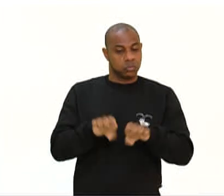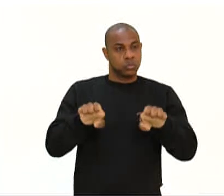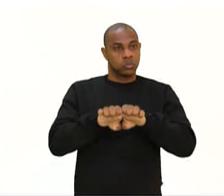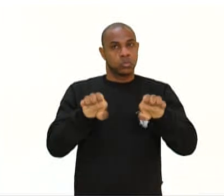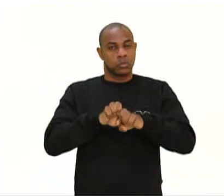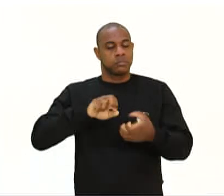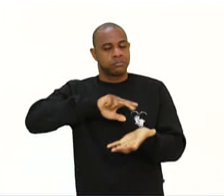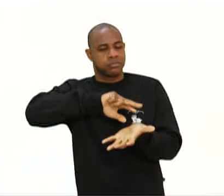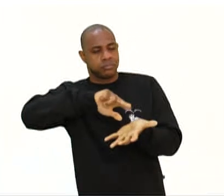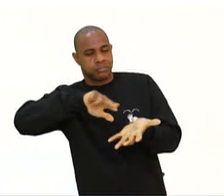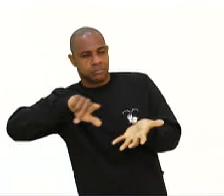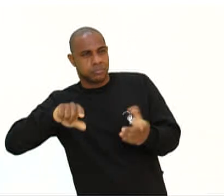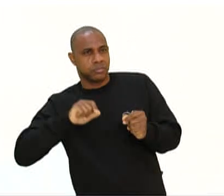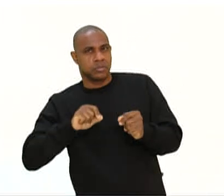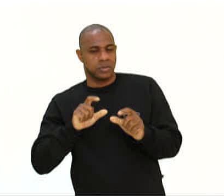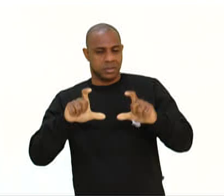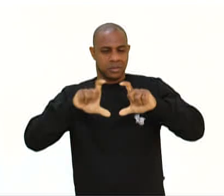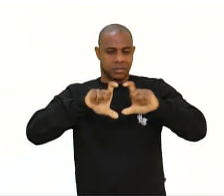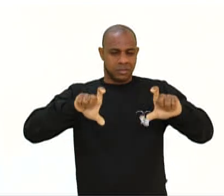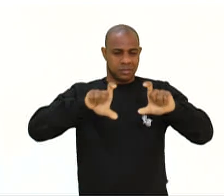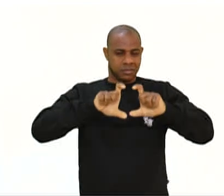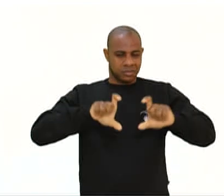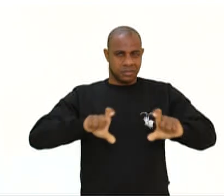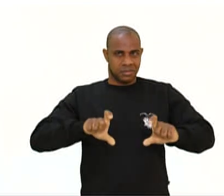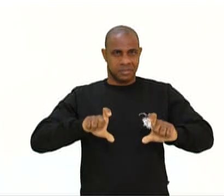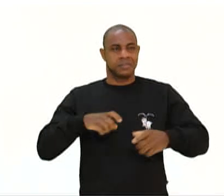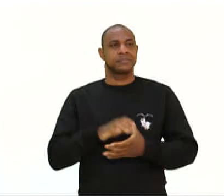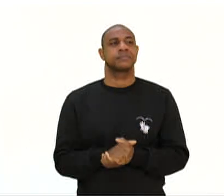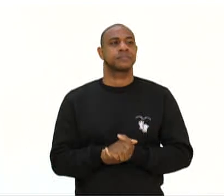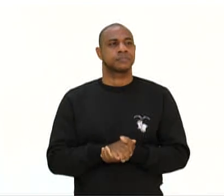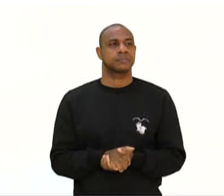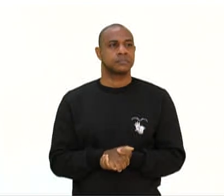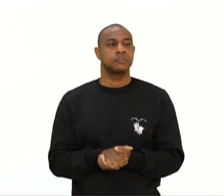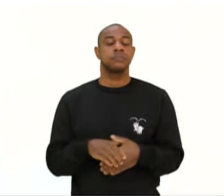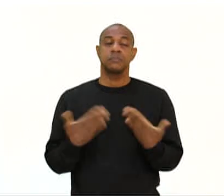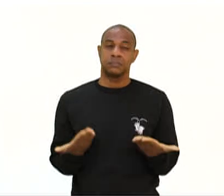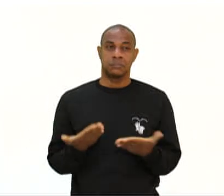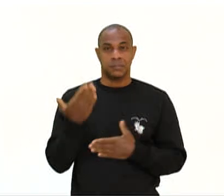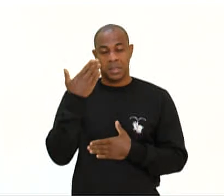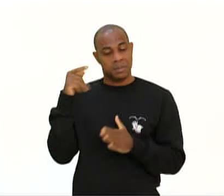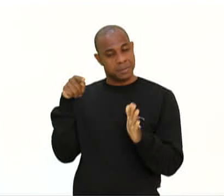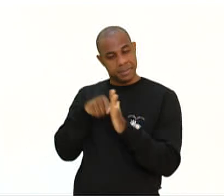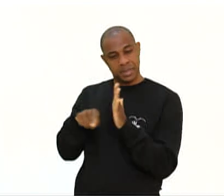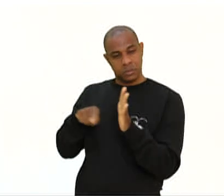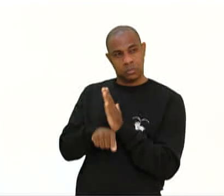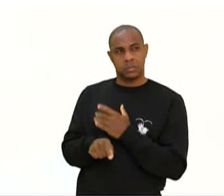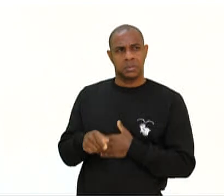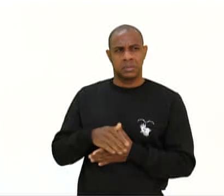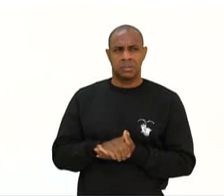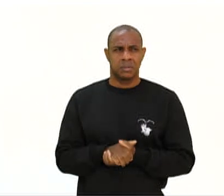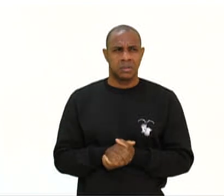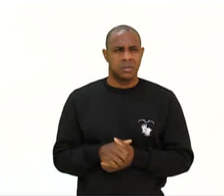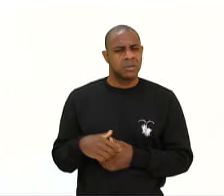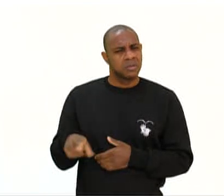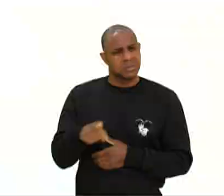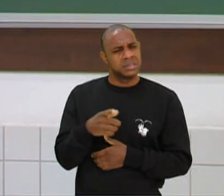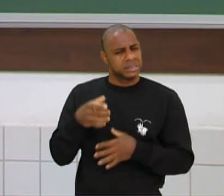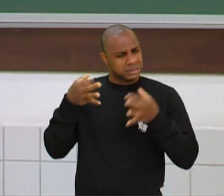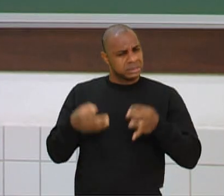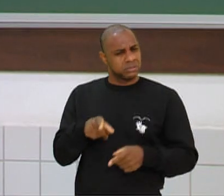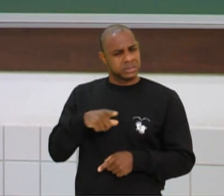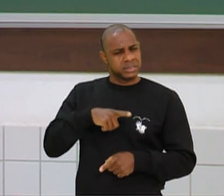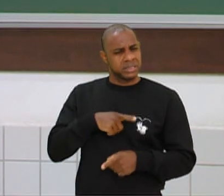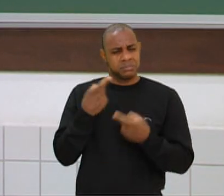versos e estrofes e se caracterizam pelo ritmo. Uma pergunta para vocês. Com certeza deve ter